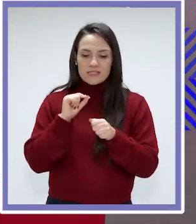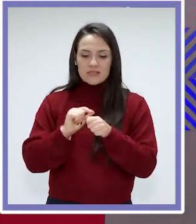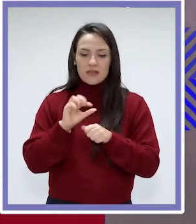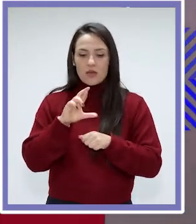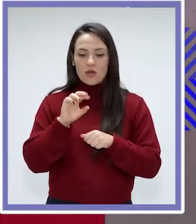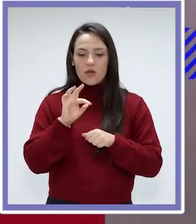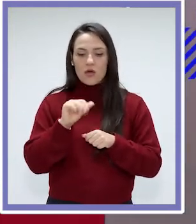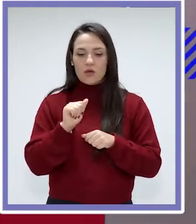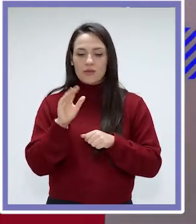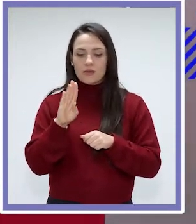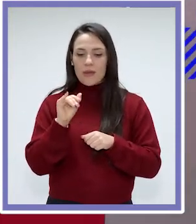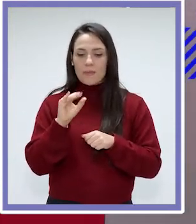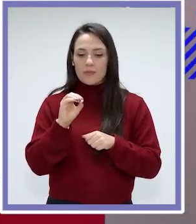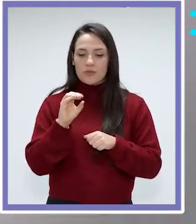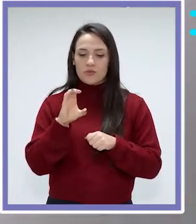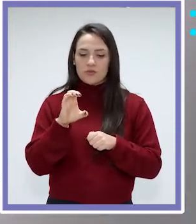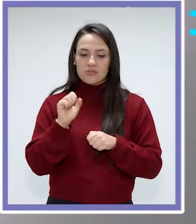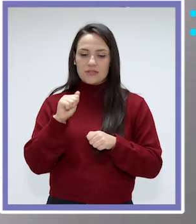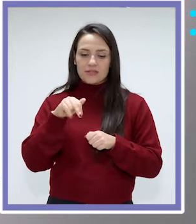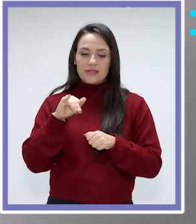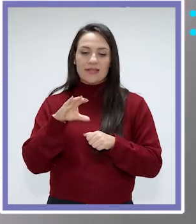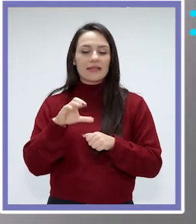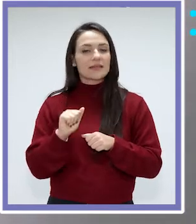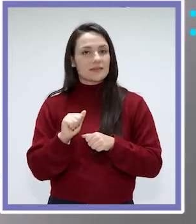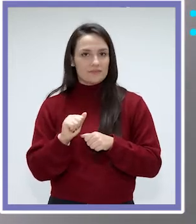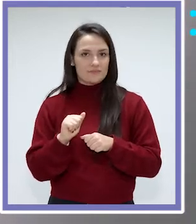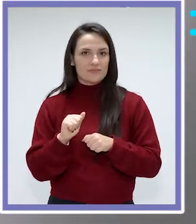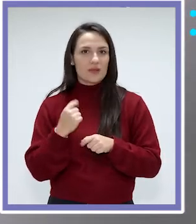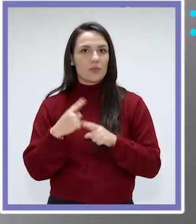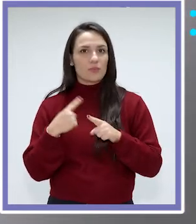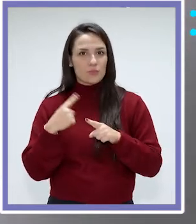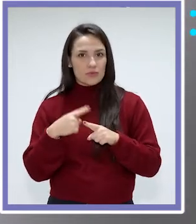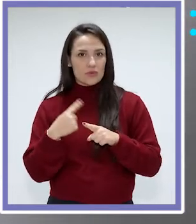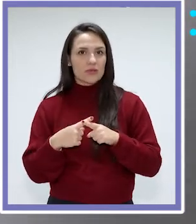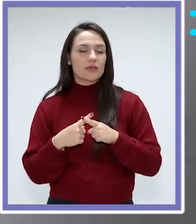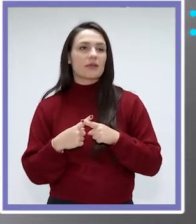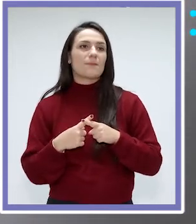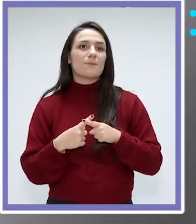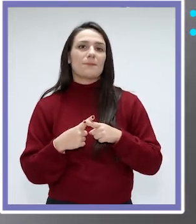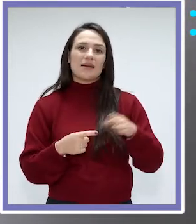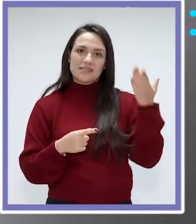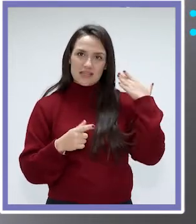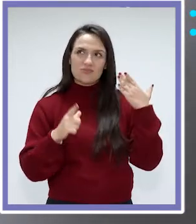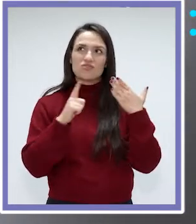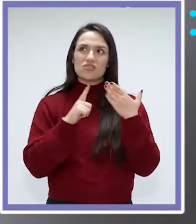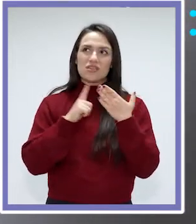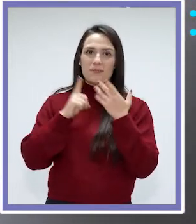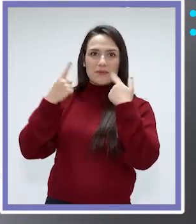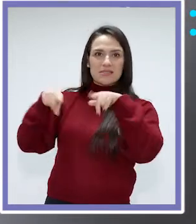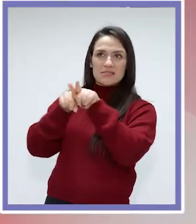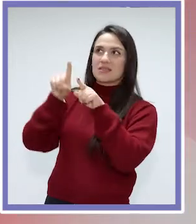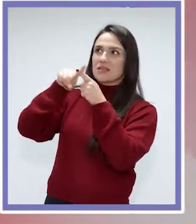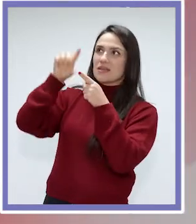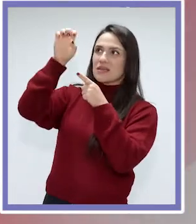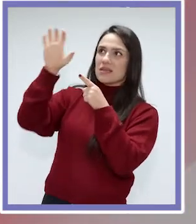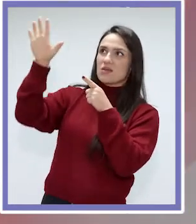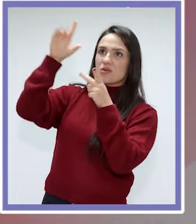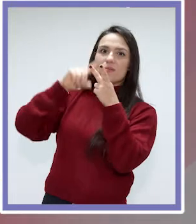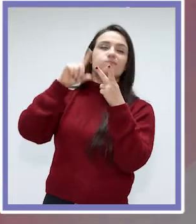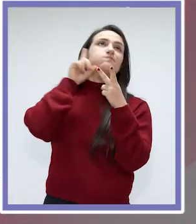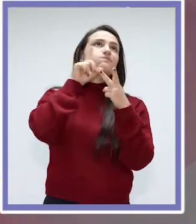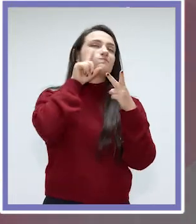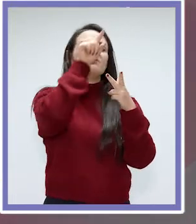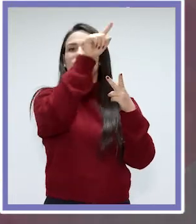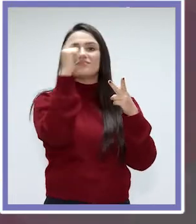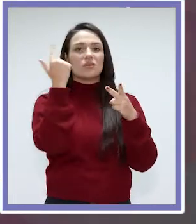uma geopolítica que não é mais aquela que nós tínhamos parceiros da Europa, dos Estados Unidos, principalmente,